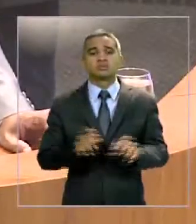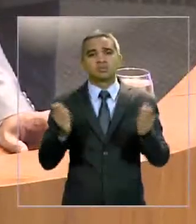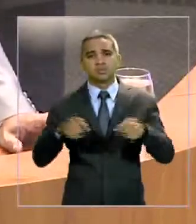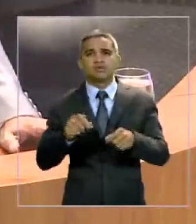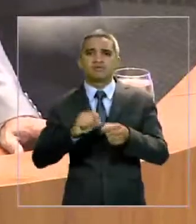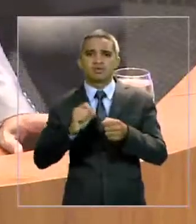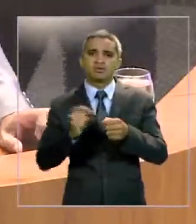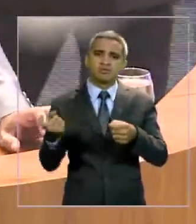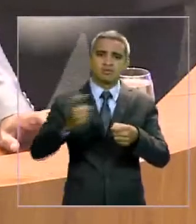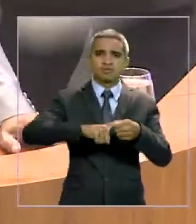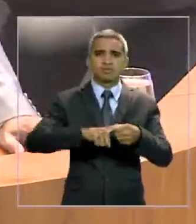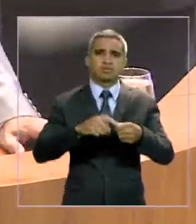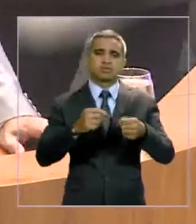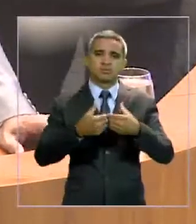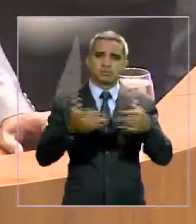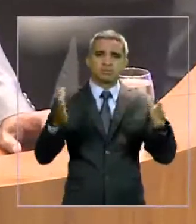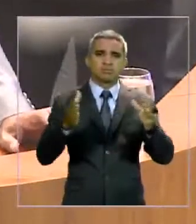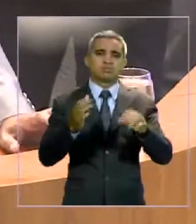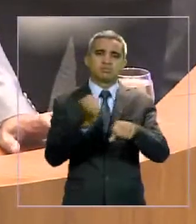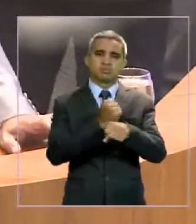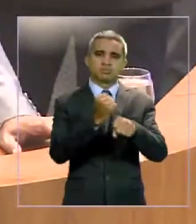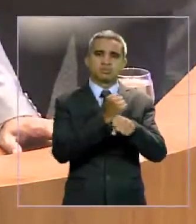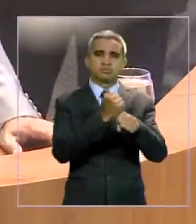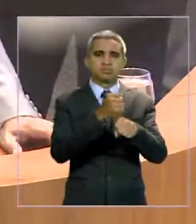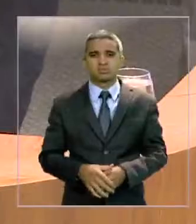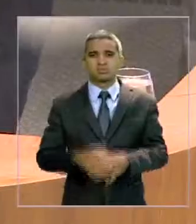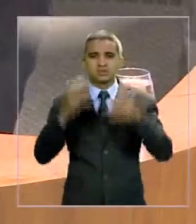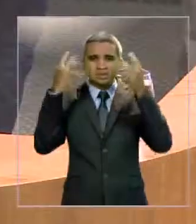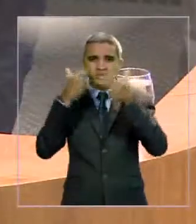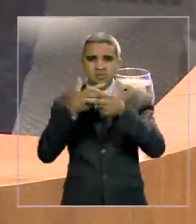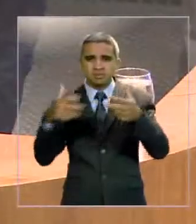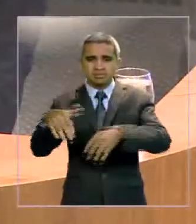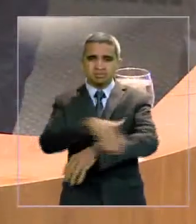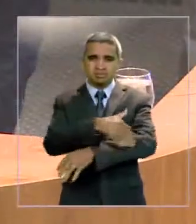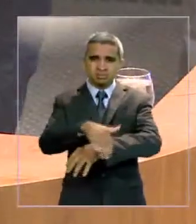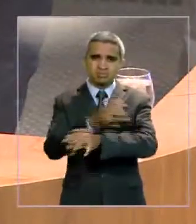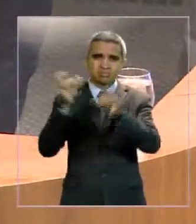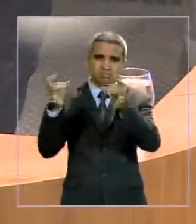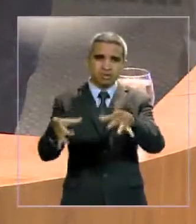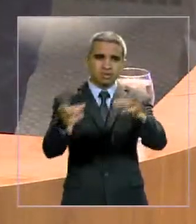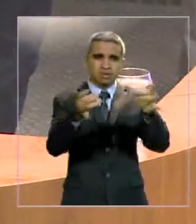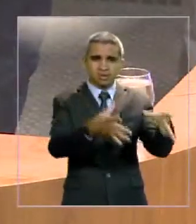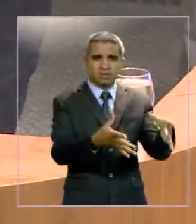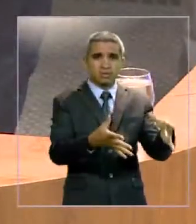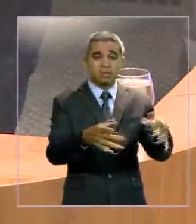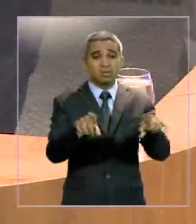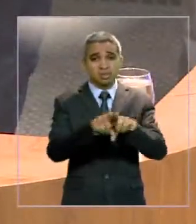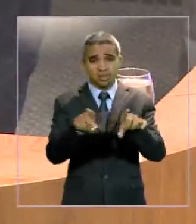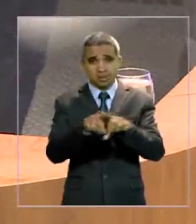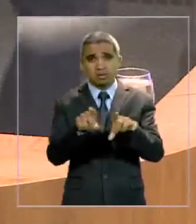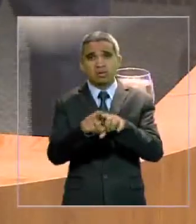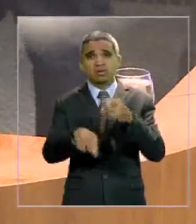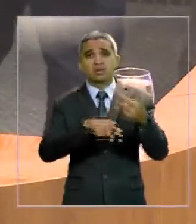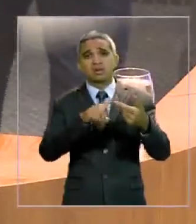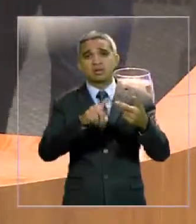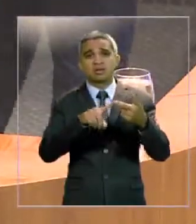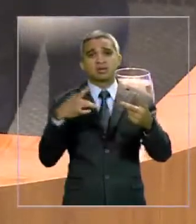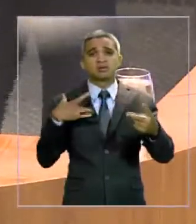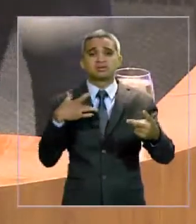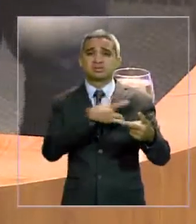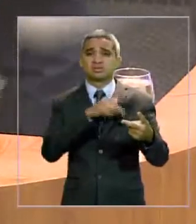com câncer. Temos um projeto sendo apreciado pela CCJ, que é um projeto de suma importância para as pessoas